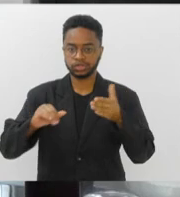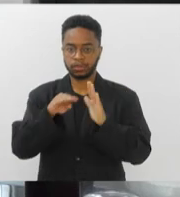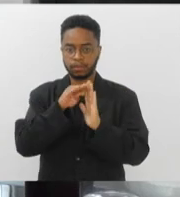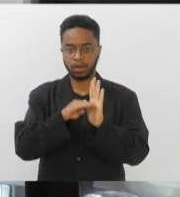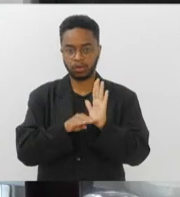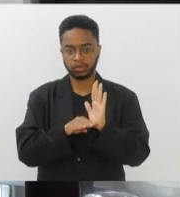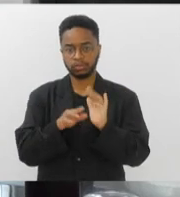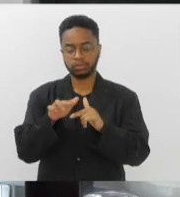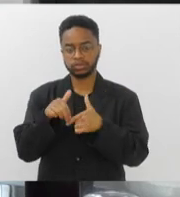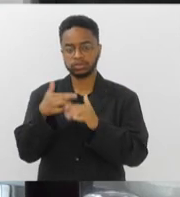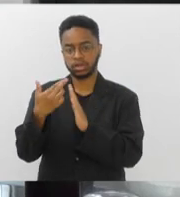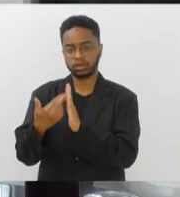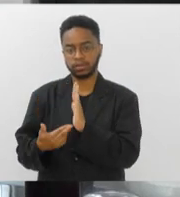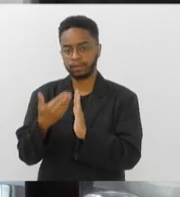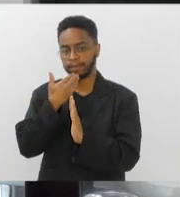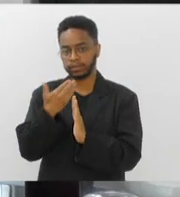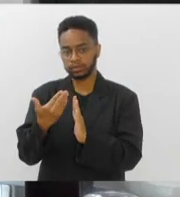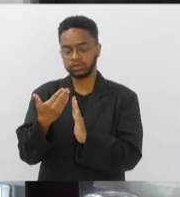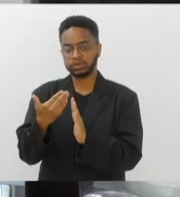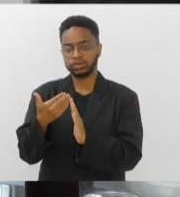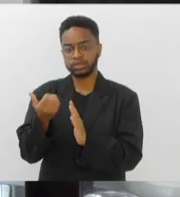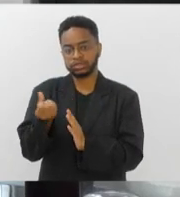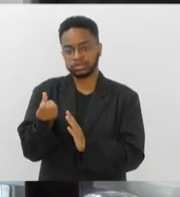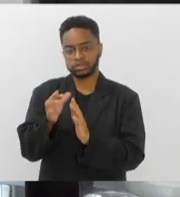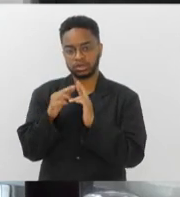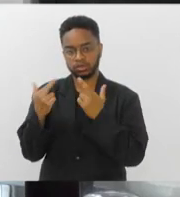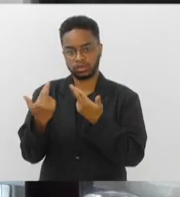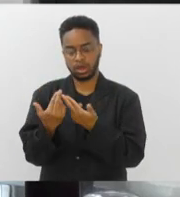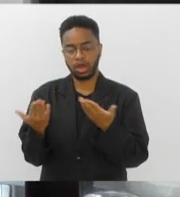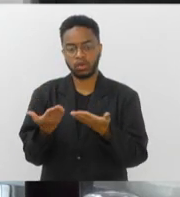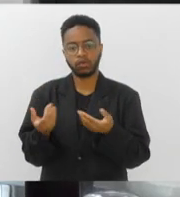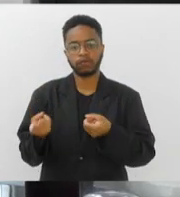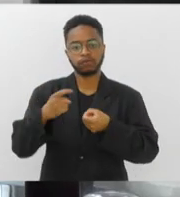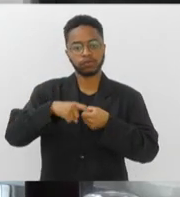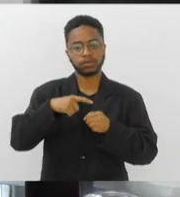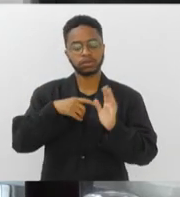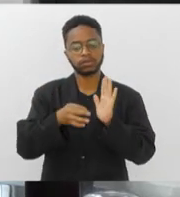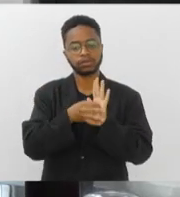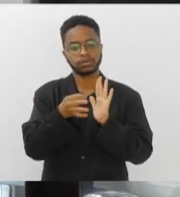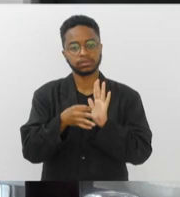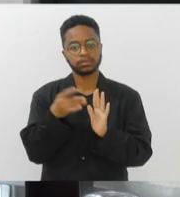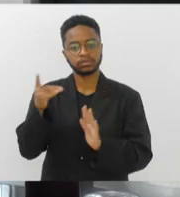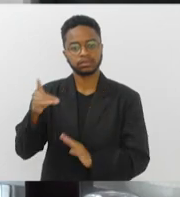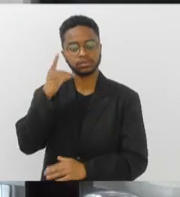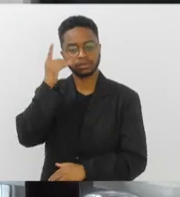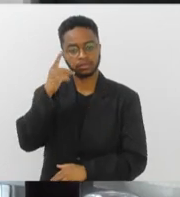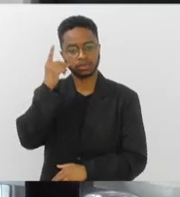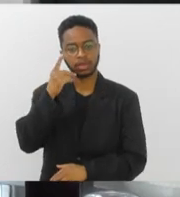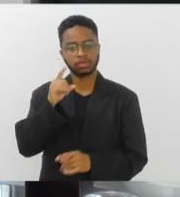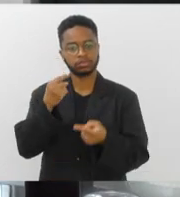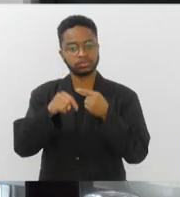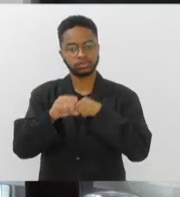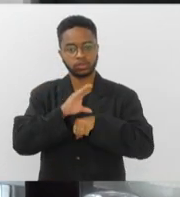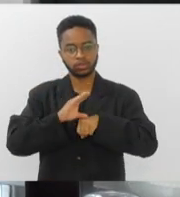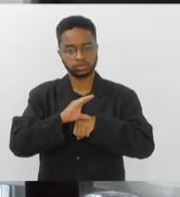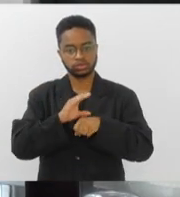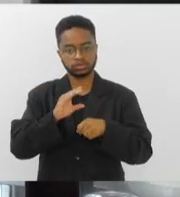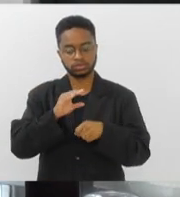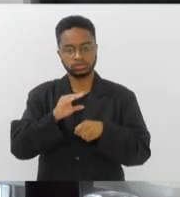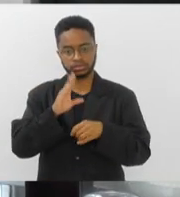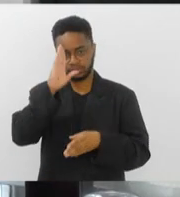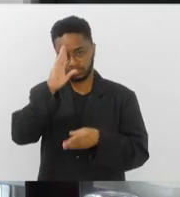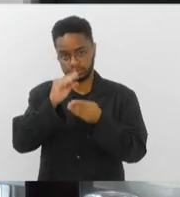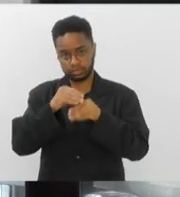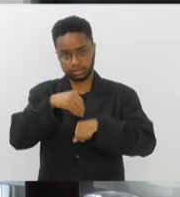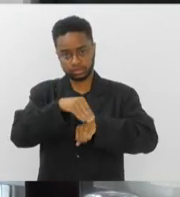de pauta pelo relator na 6ª reunião ordinária, retorna com o parecer do deputado Dell'Aroli pela inconstitucionalidade, concluindo pela transformação em indicação